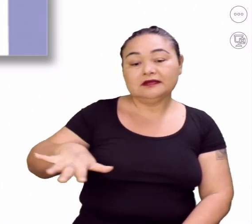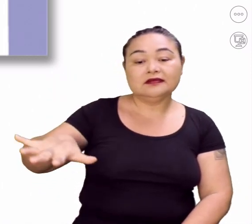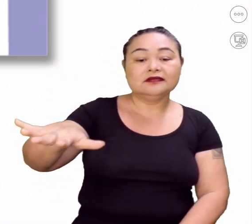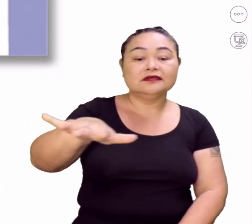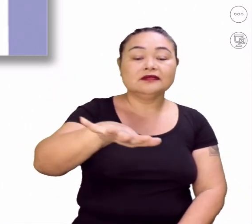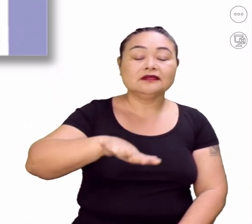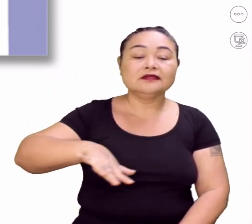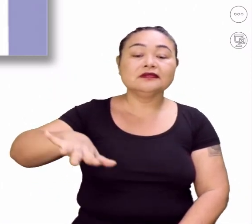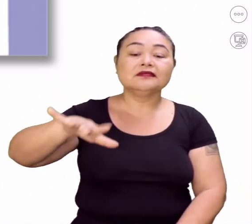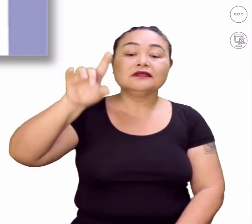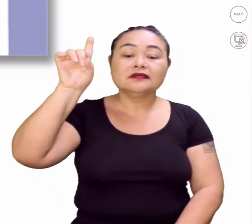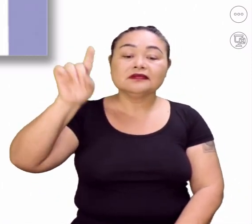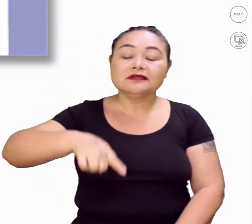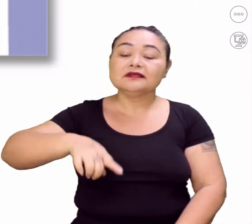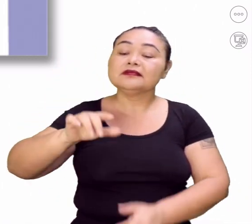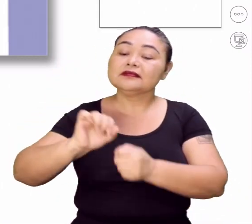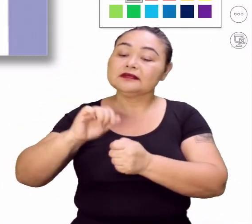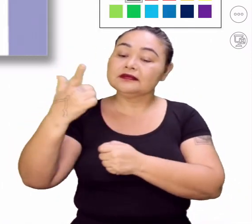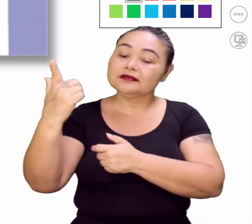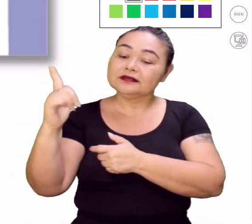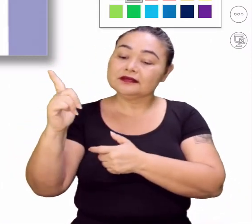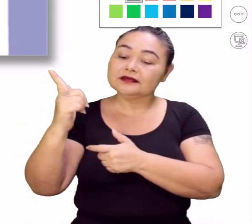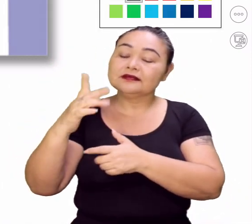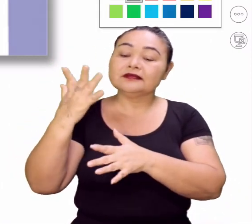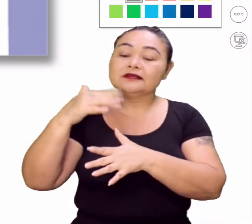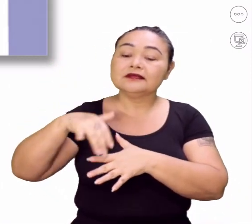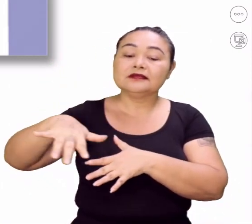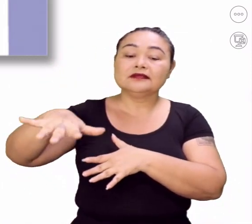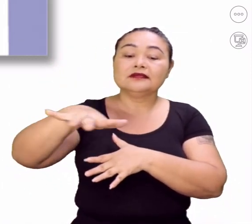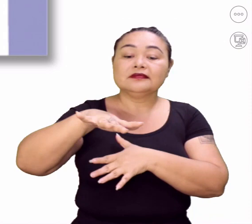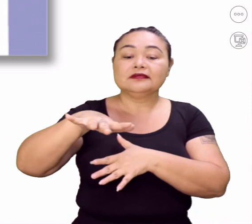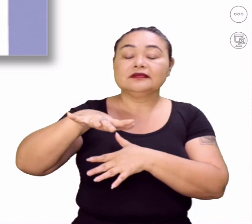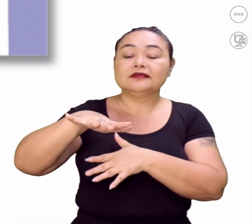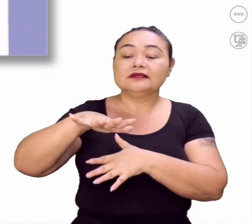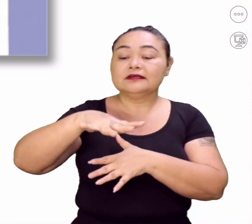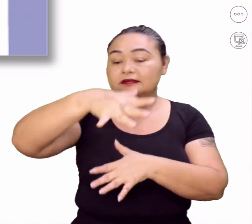geografia física. Exato. É isso? Da Amazônia.